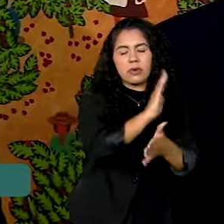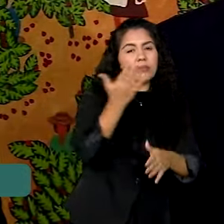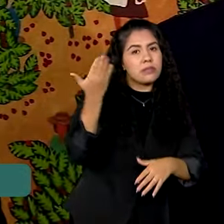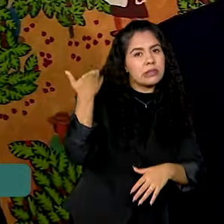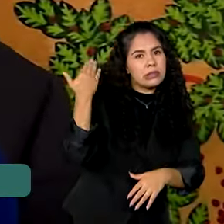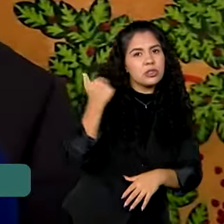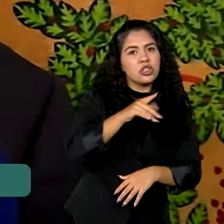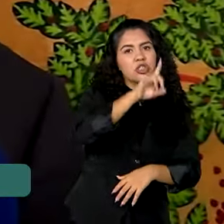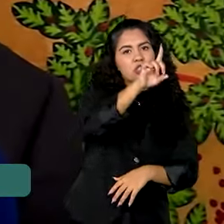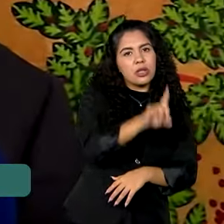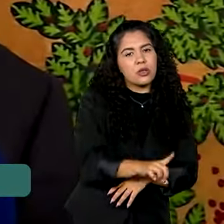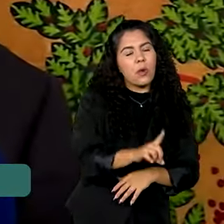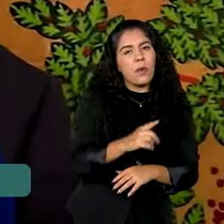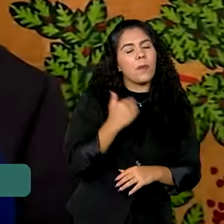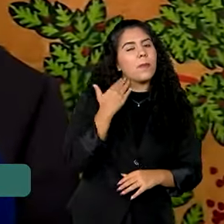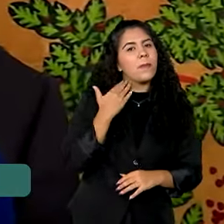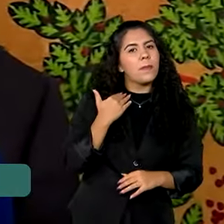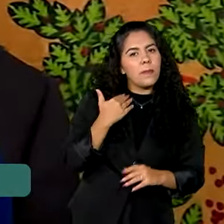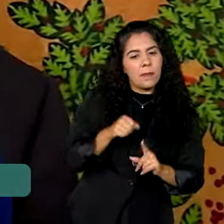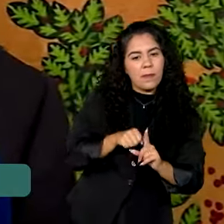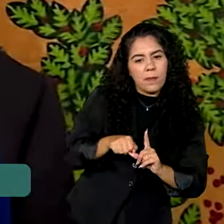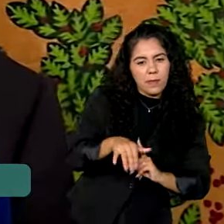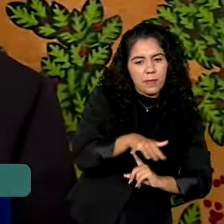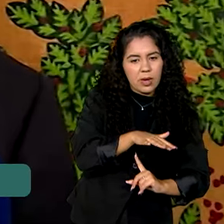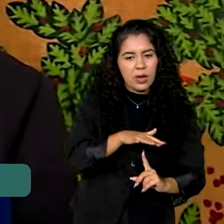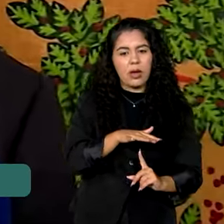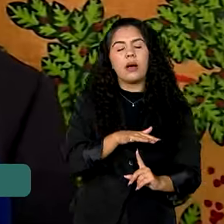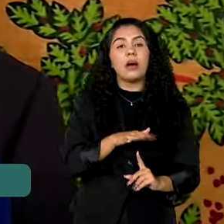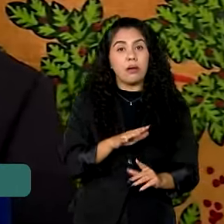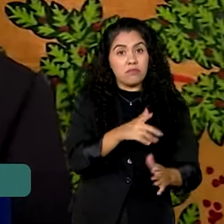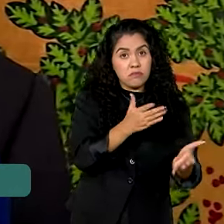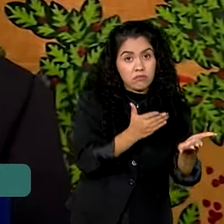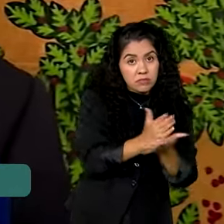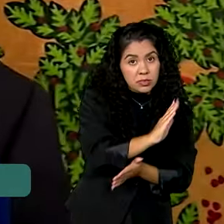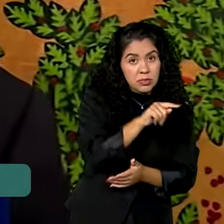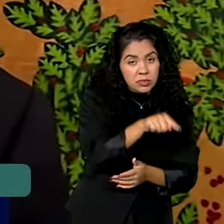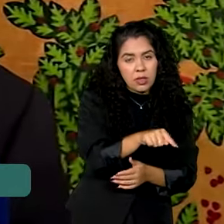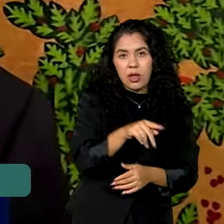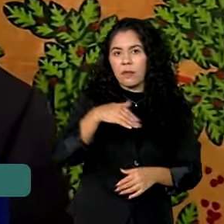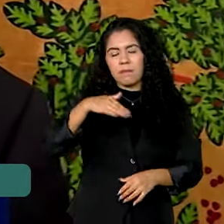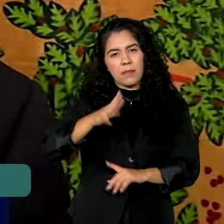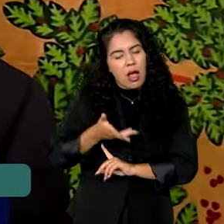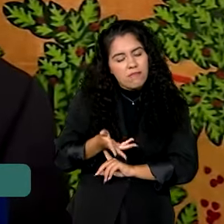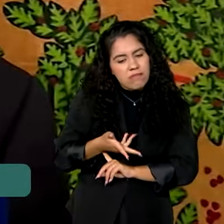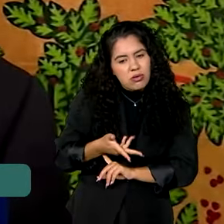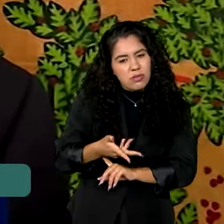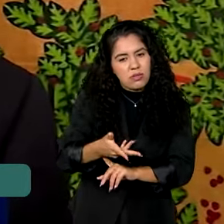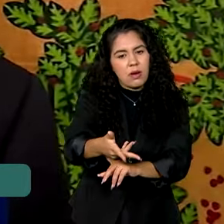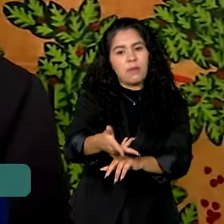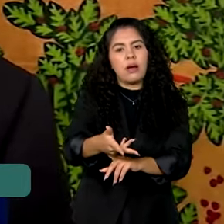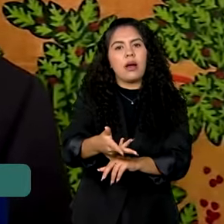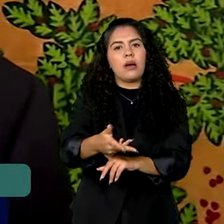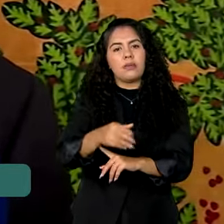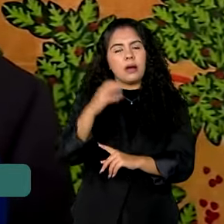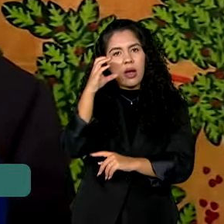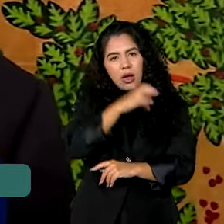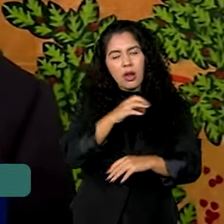Banco Central, e aprovando na sabatina, trabalhar o mais rápido possível para que vá para o